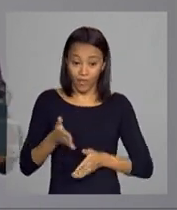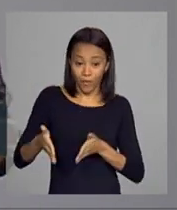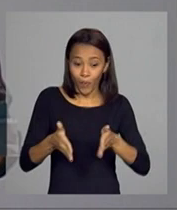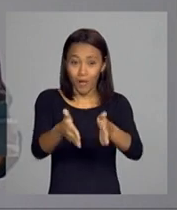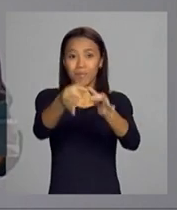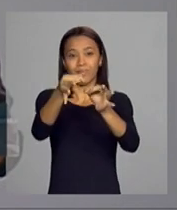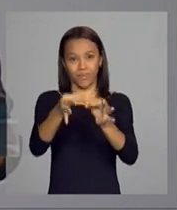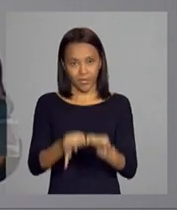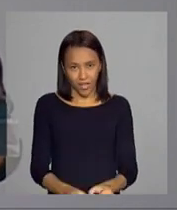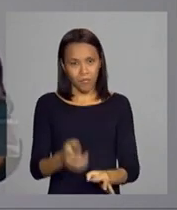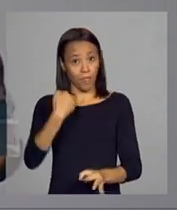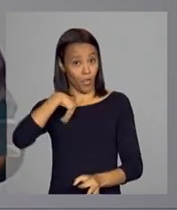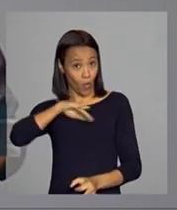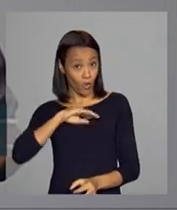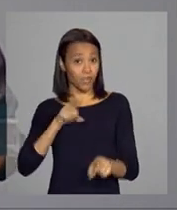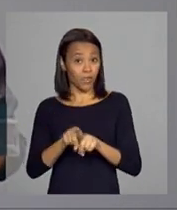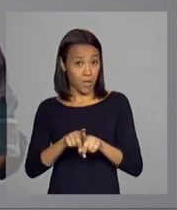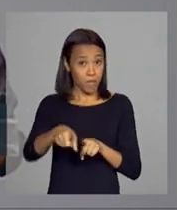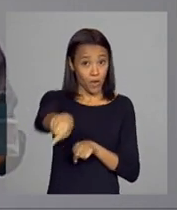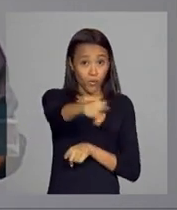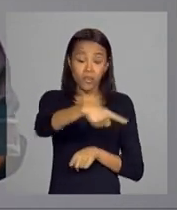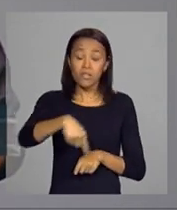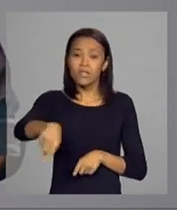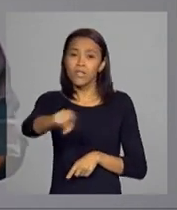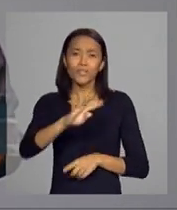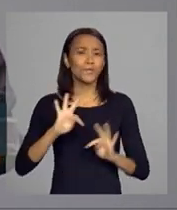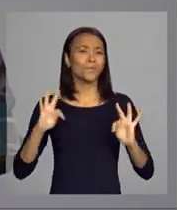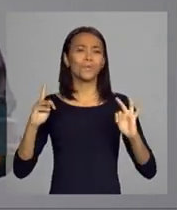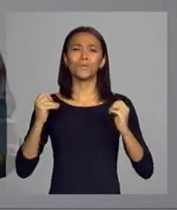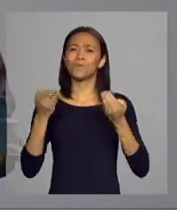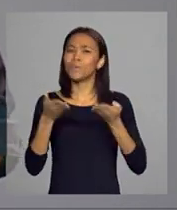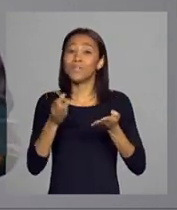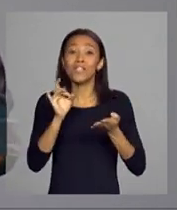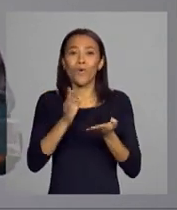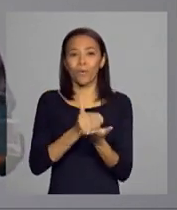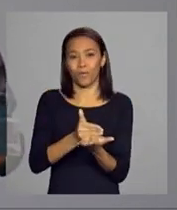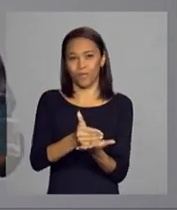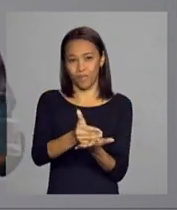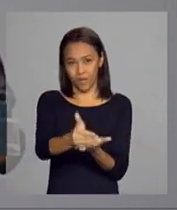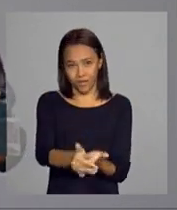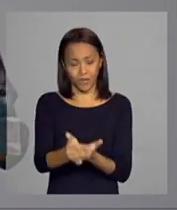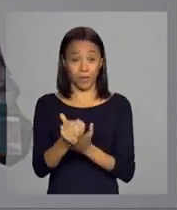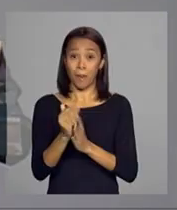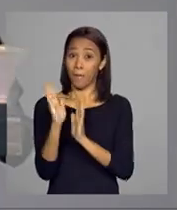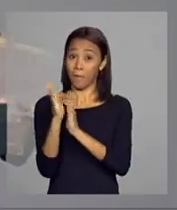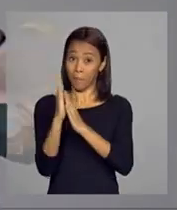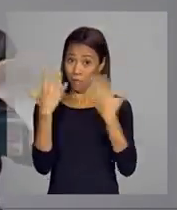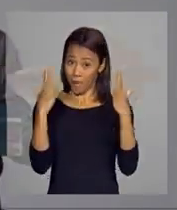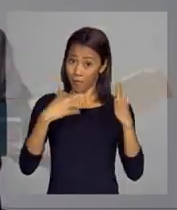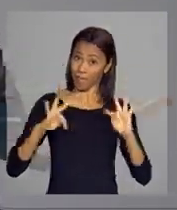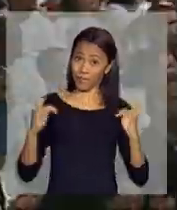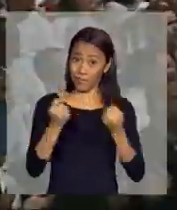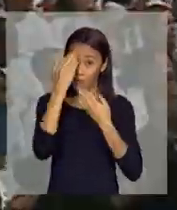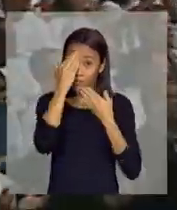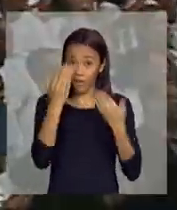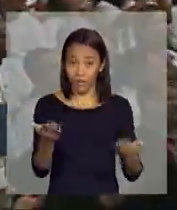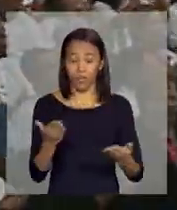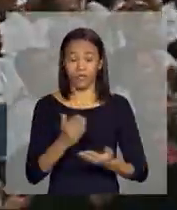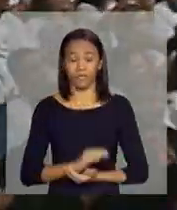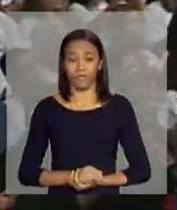para nós e para vocês, formandos, tudo isso é só um começo. Parabéns a todos, muito obrigado.